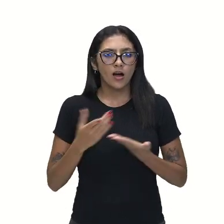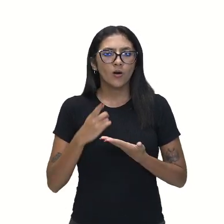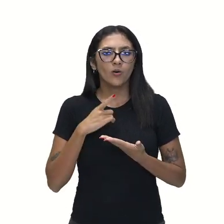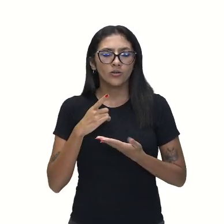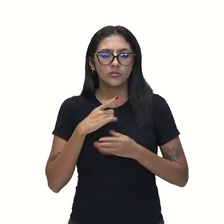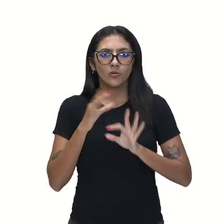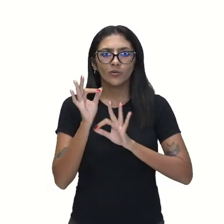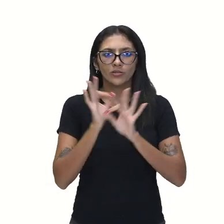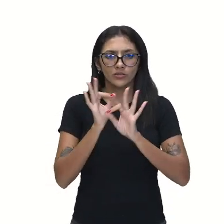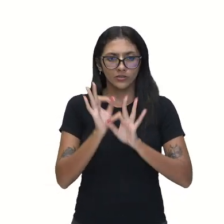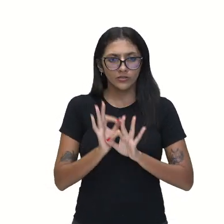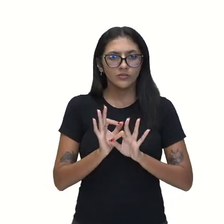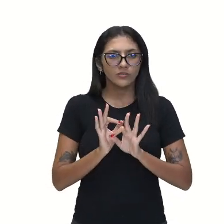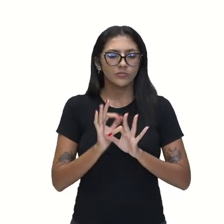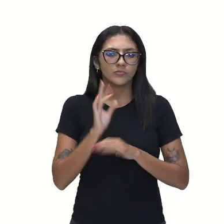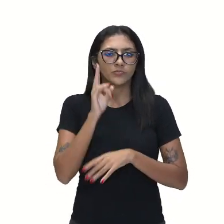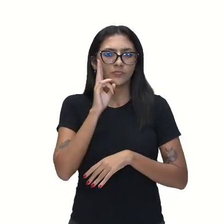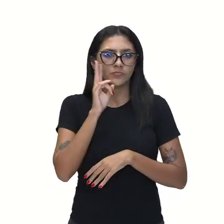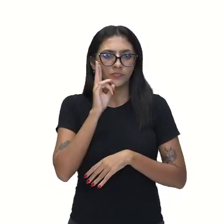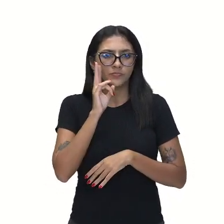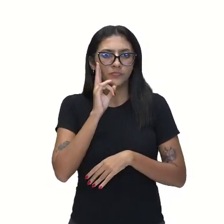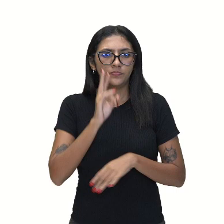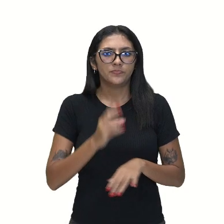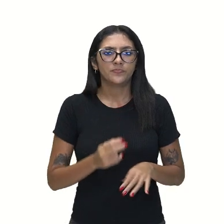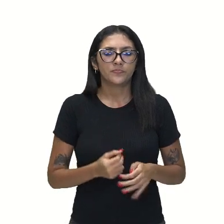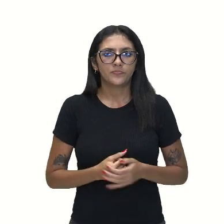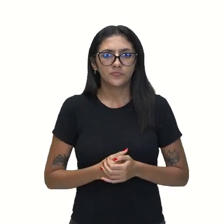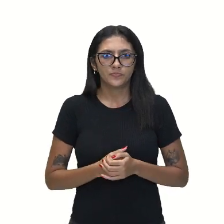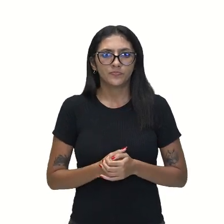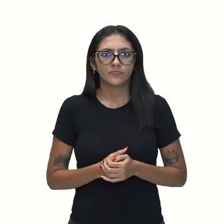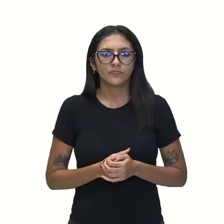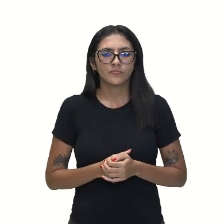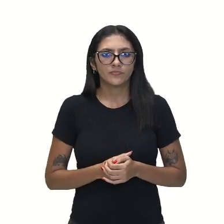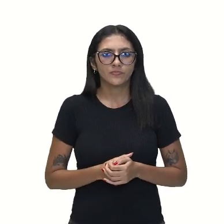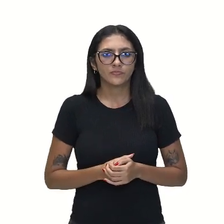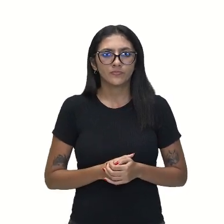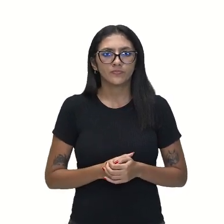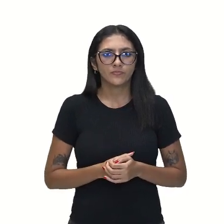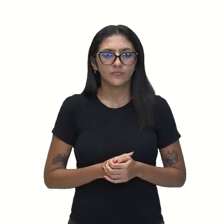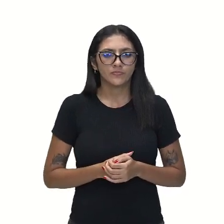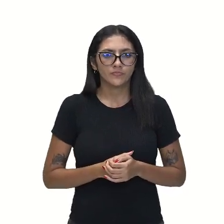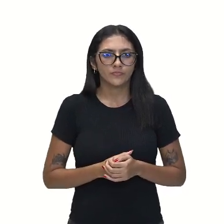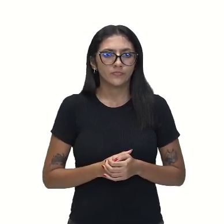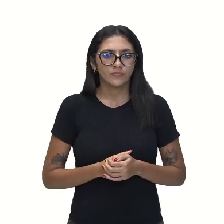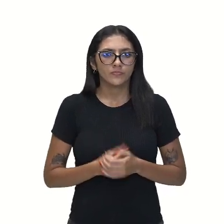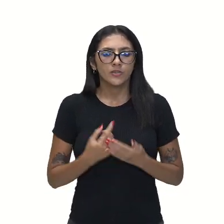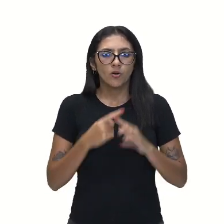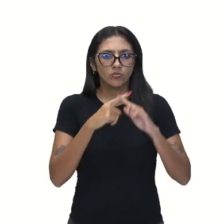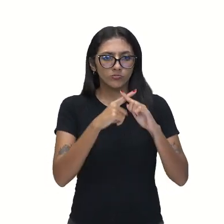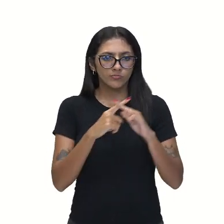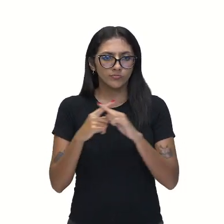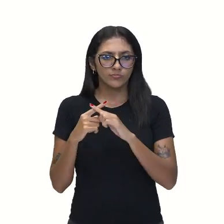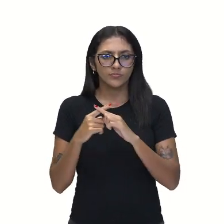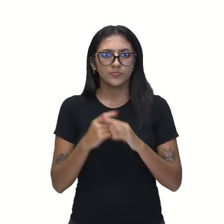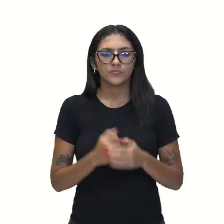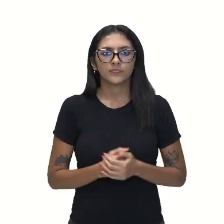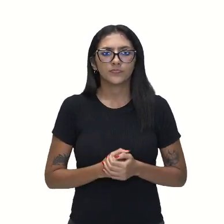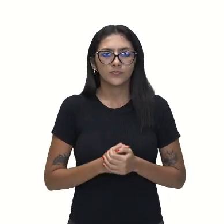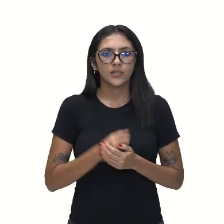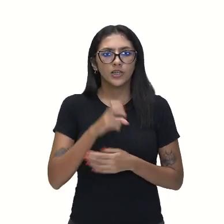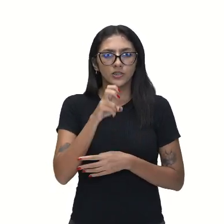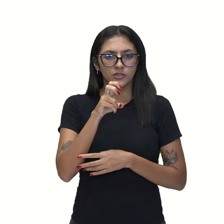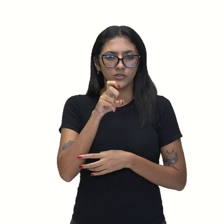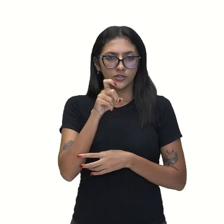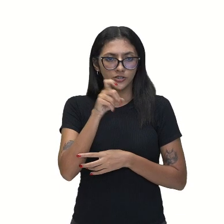sabe como resolve, né? Produto dos meios pelos extremos. Então, vai ficar x igual